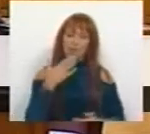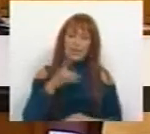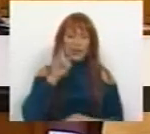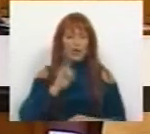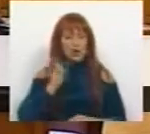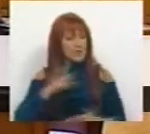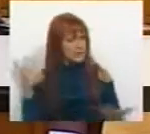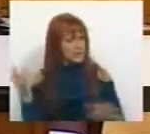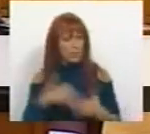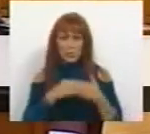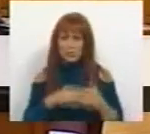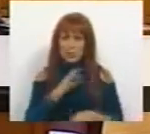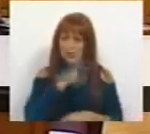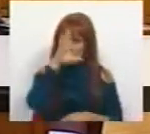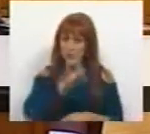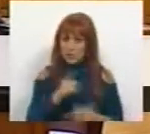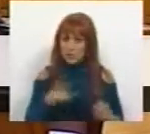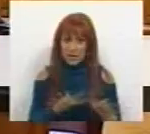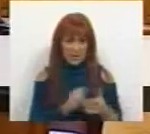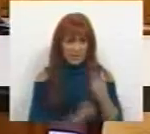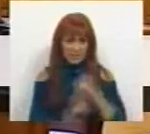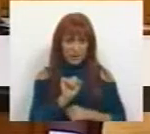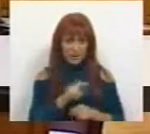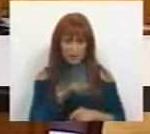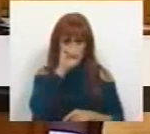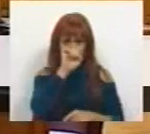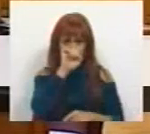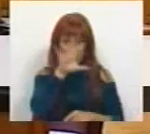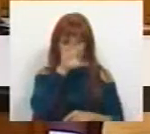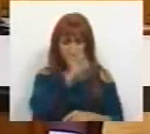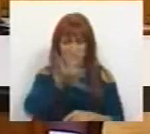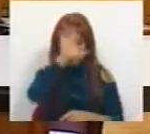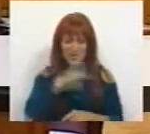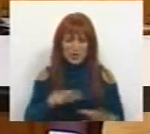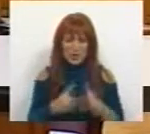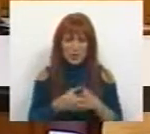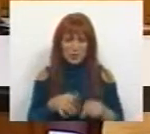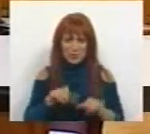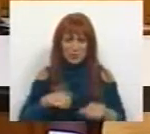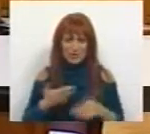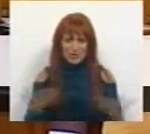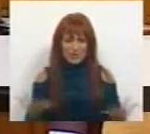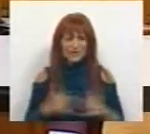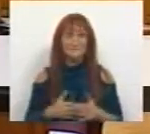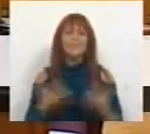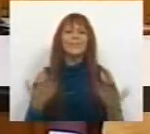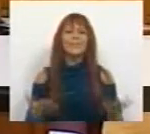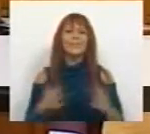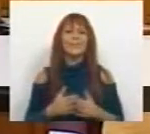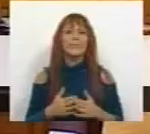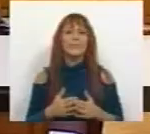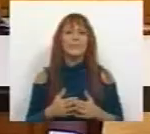Muito obrigada, Sra. Presidente. Cumprimento o Sr. Ministro e a restante equipa do Ministério do Ambiente, em nome do Grupo Parlamentar dos Verdes.